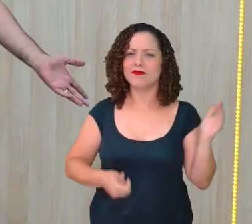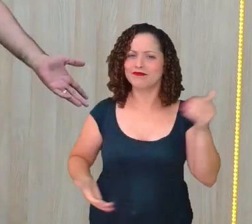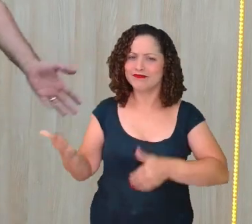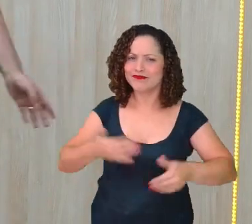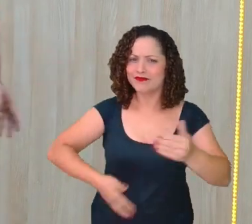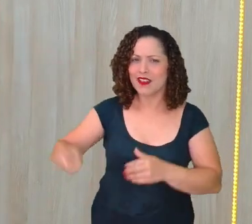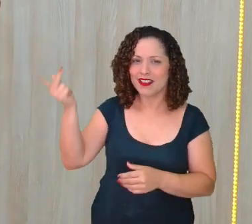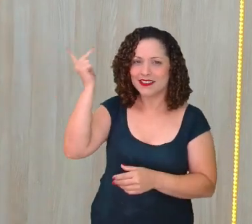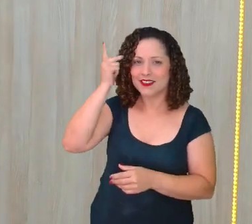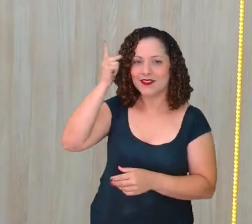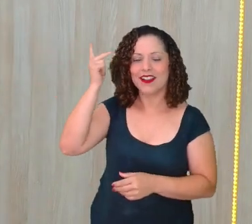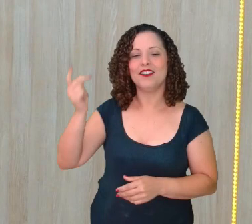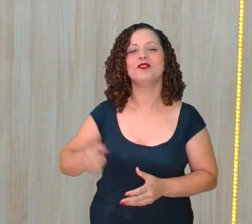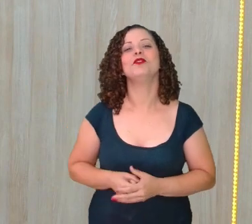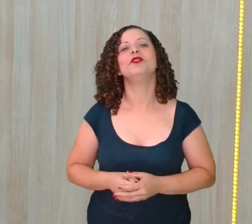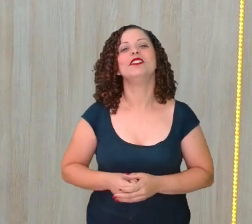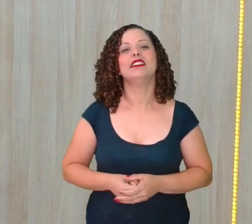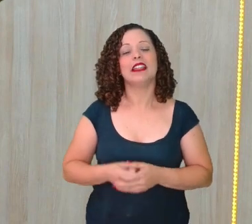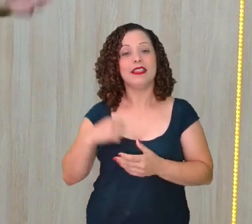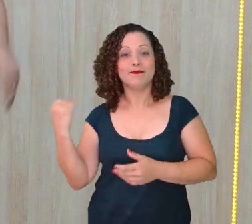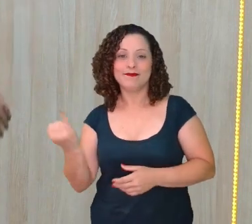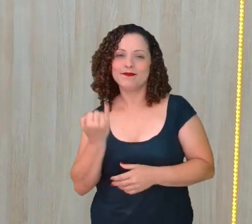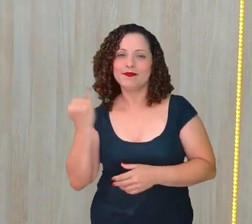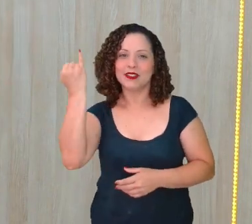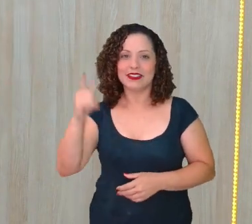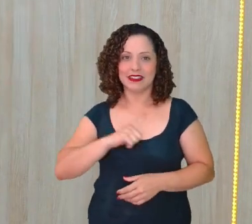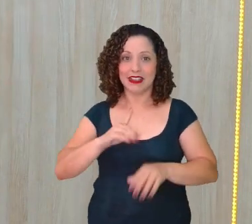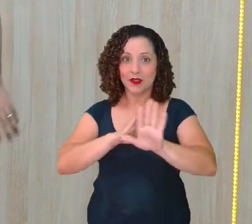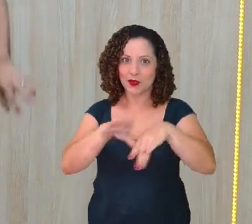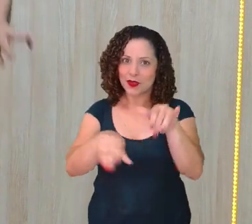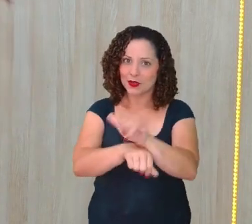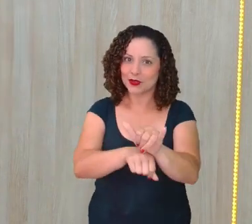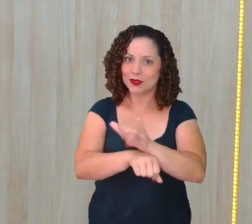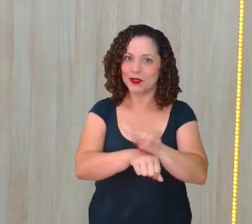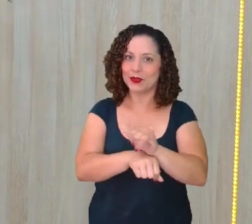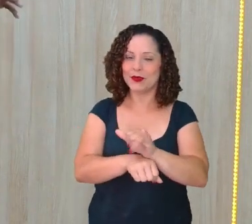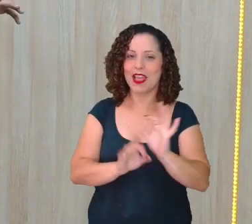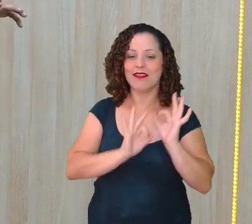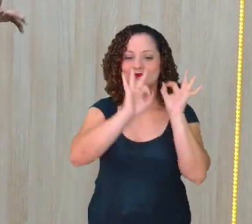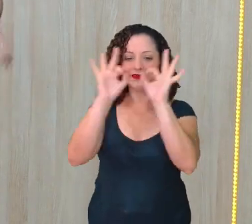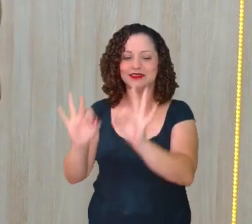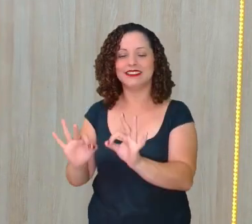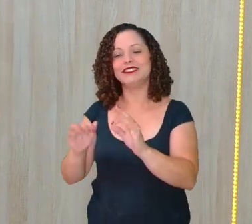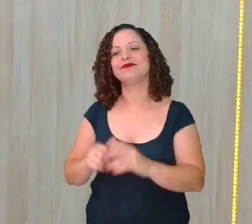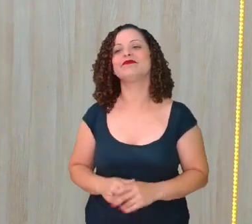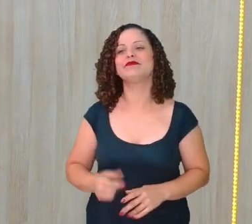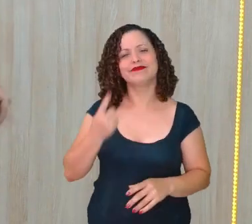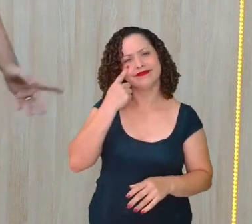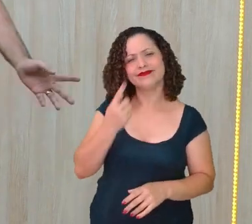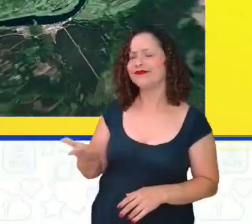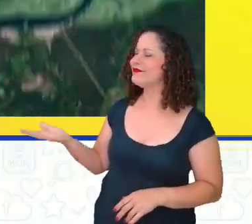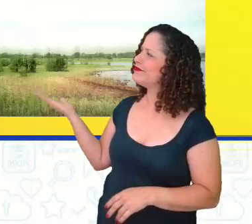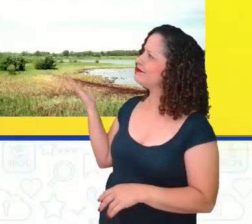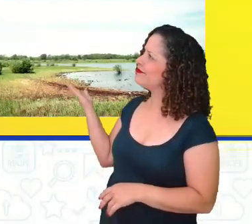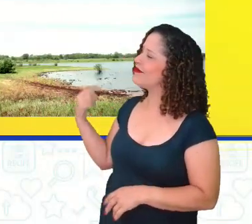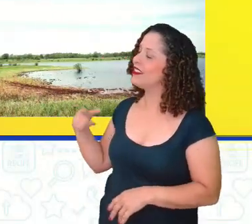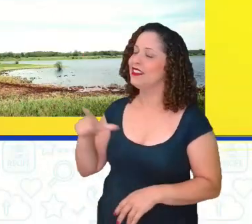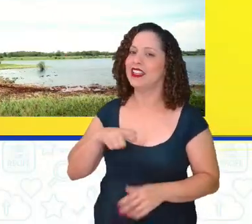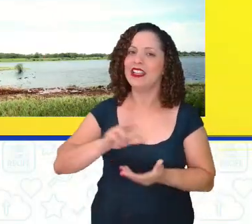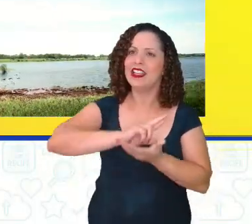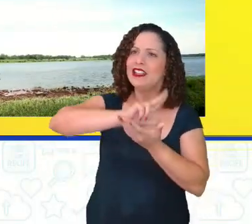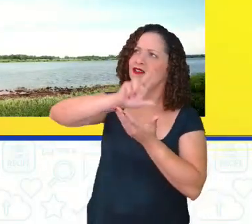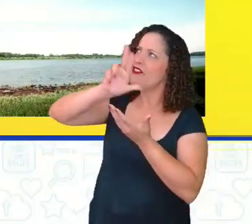né? A magia do YouTube, né? Olha só, hein? Mas aí na sua tela você vê o quê? Diferentes